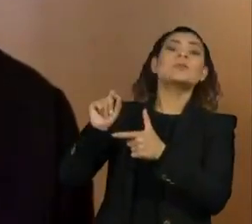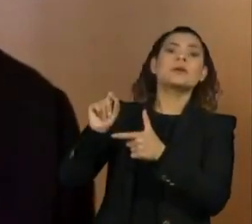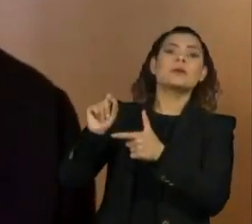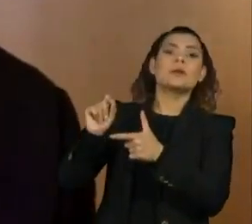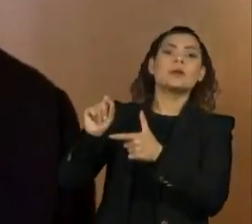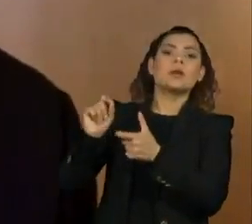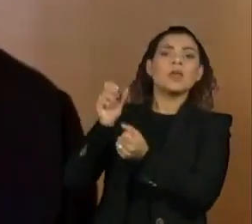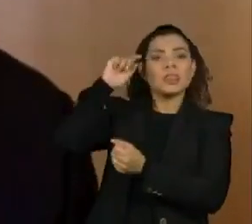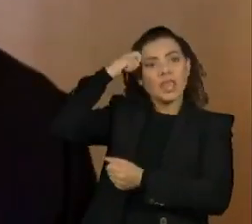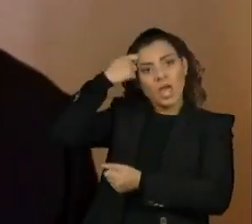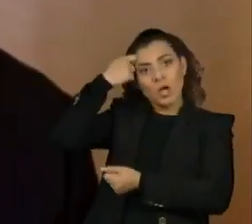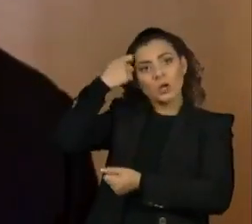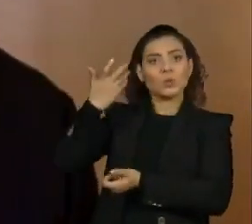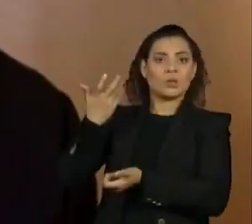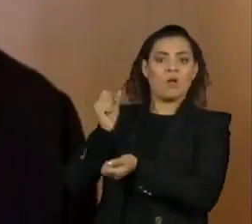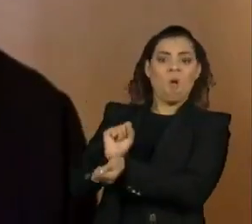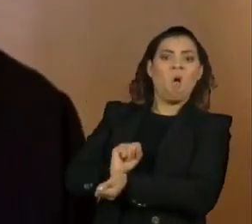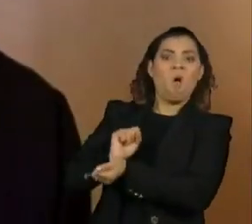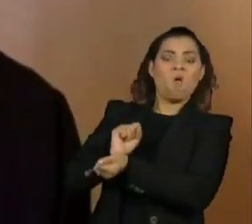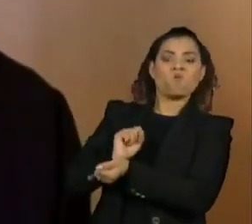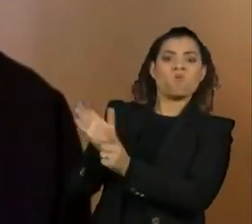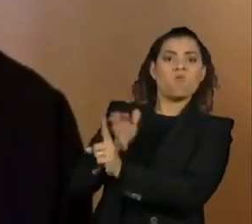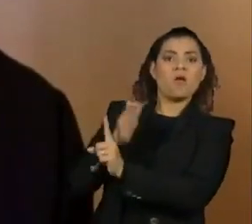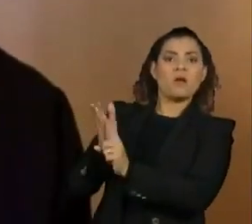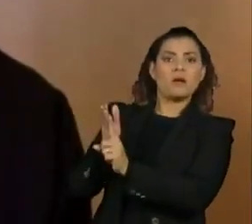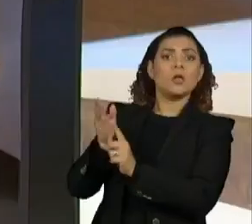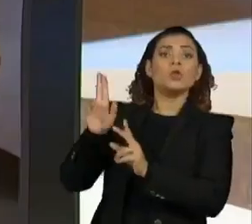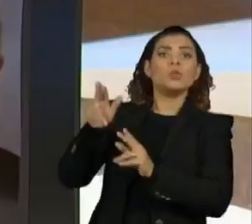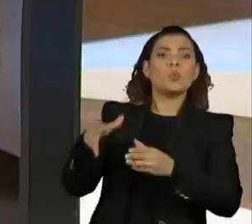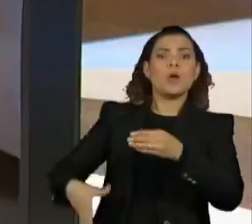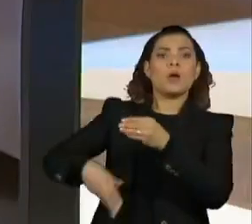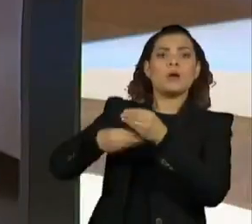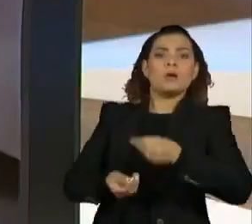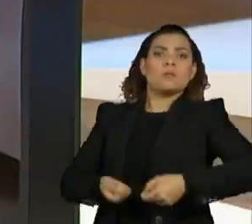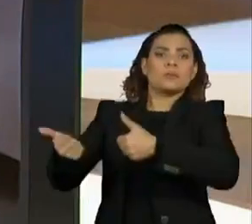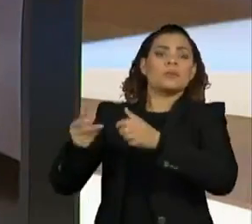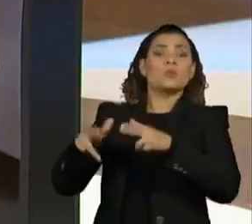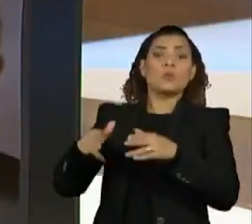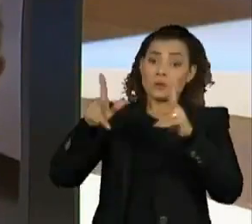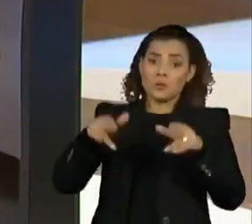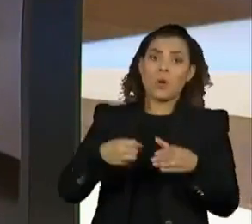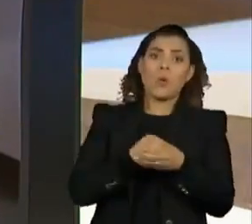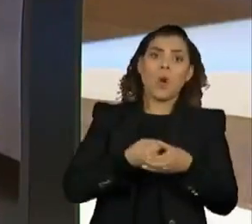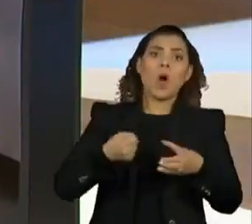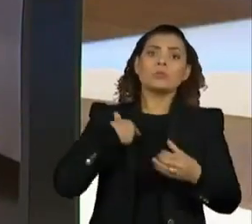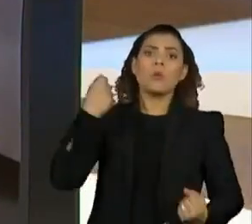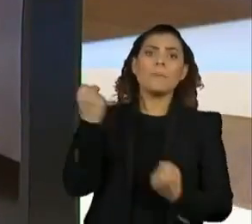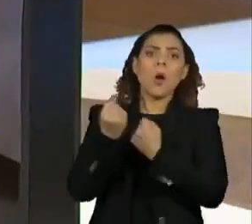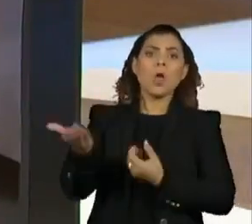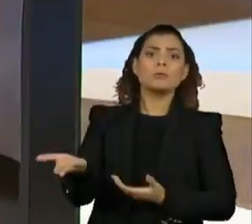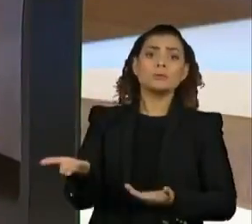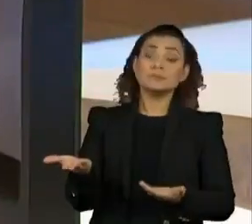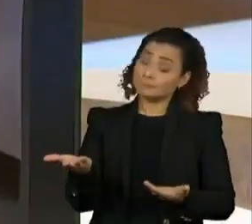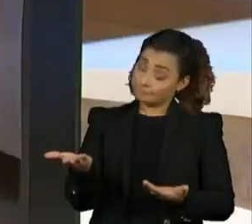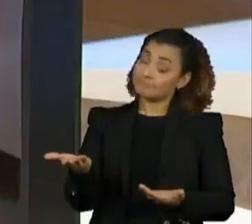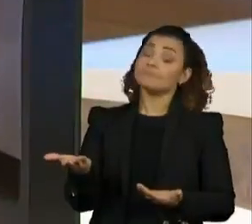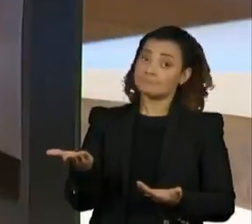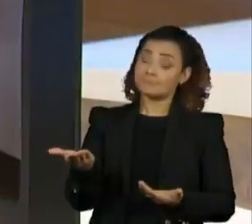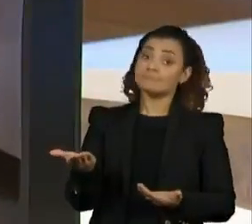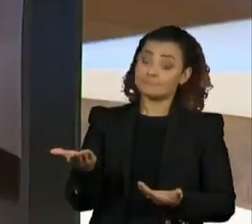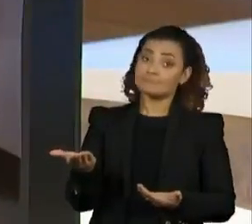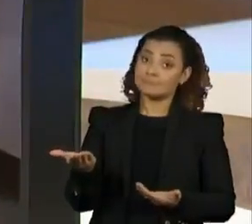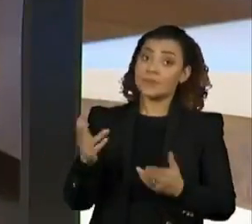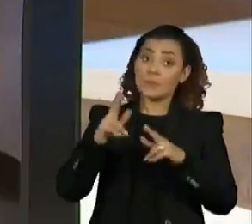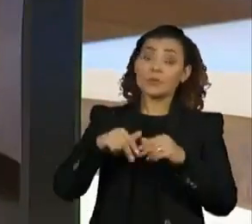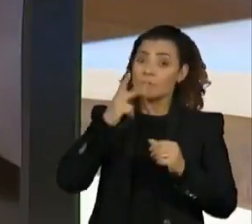no passado, através de políticas públicas adequadas, como, por exemplo, o regime de cotas, que eu sou totalmente a favor. Então,